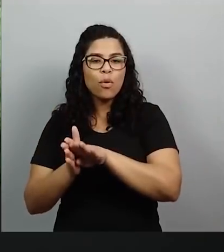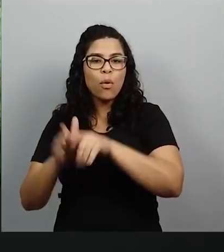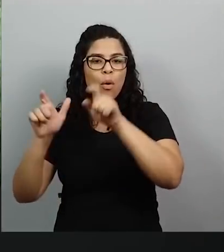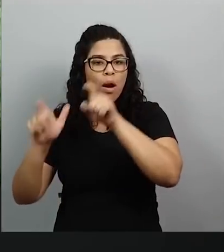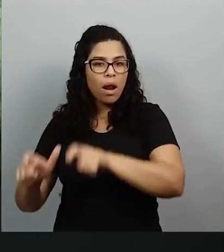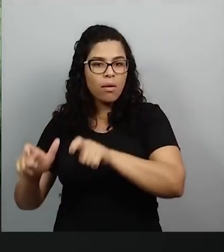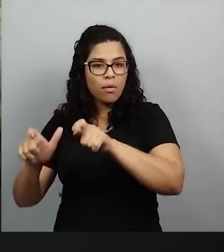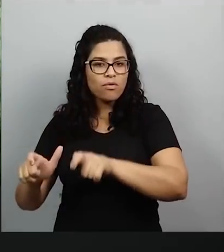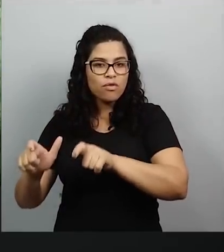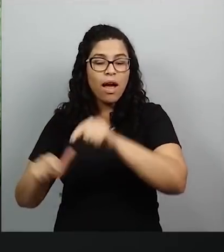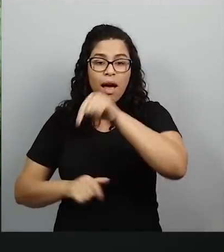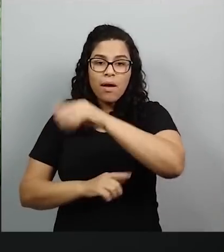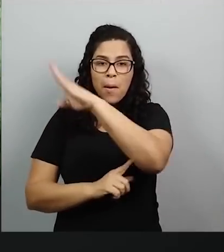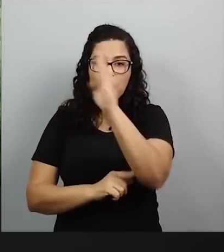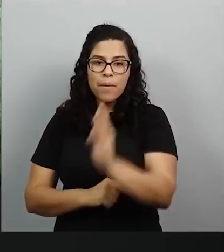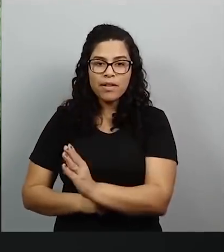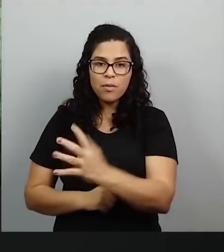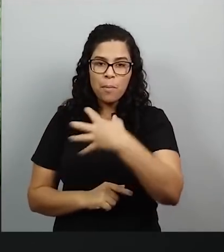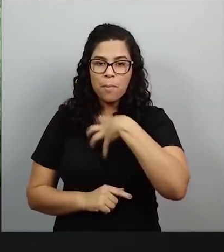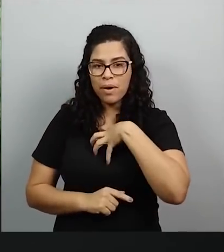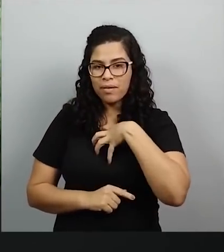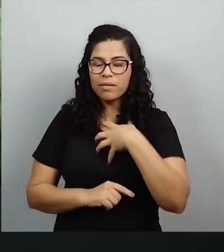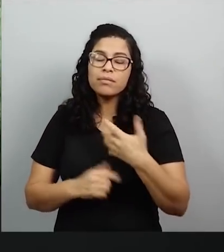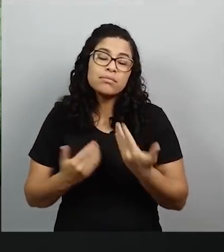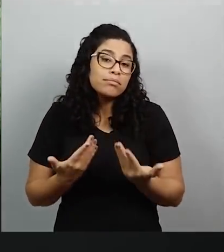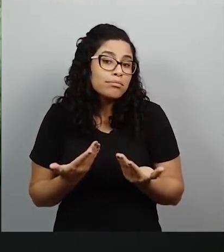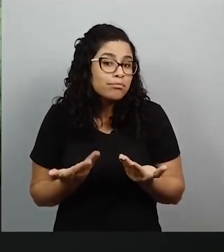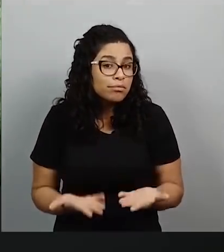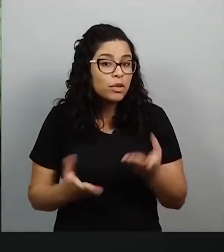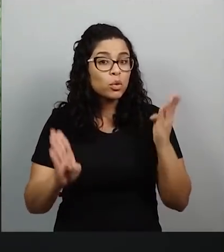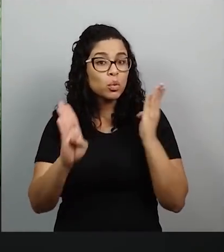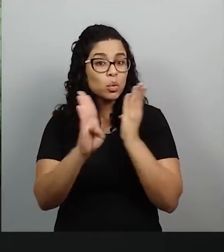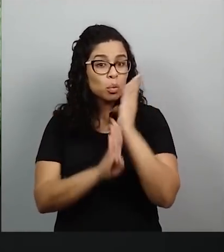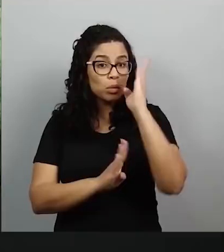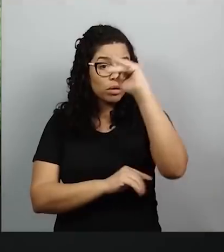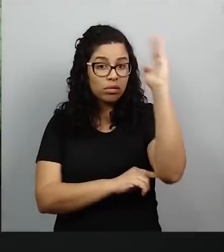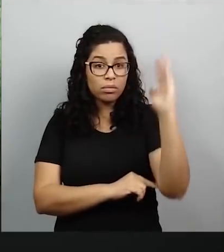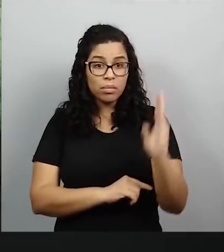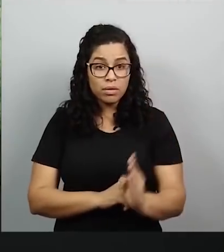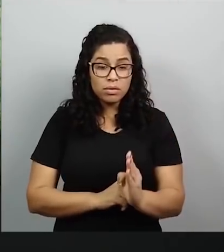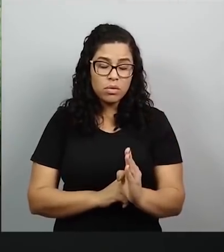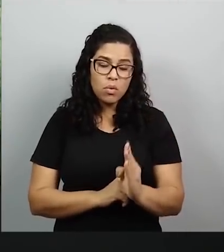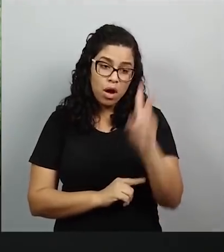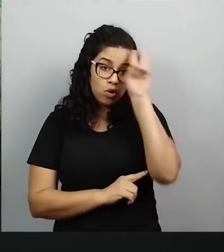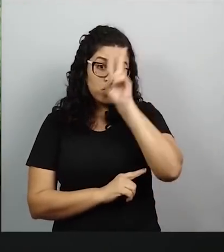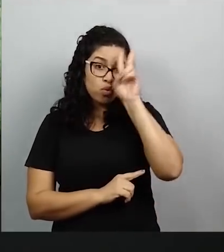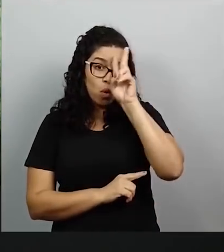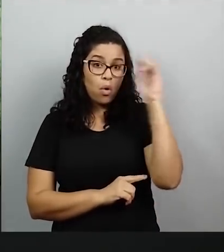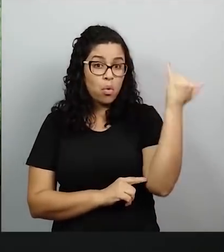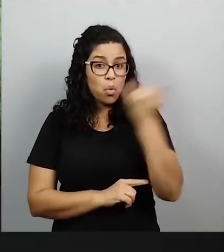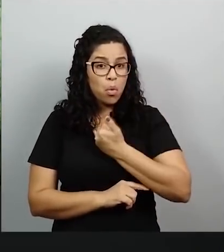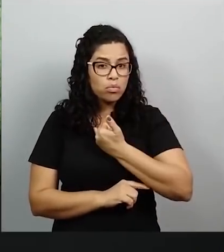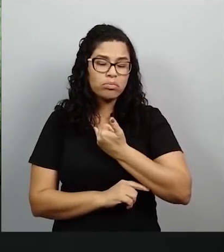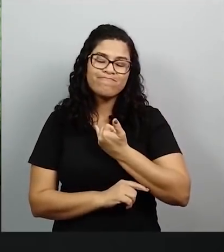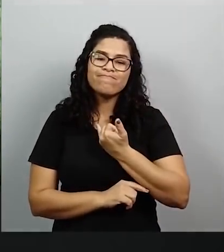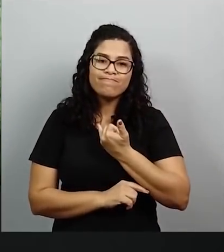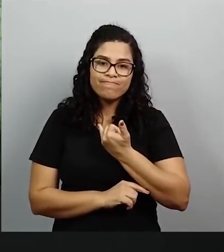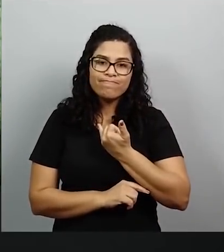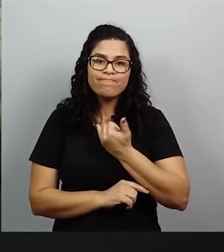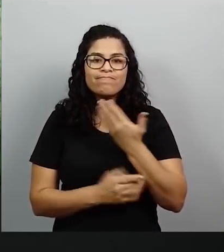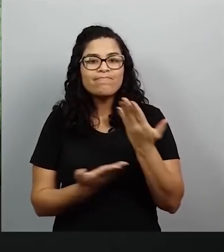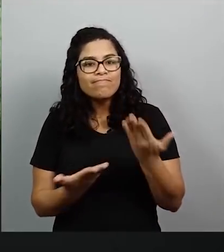Porto Seguro. Então, o descobrimento do Brasil, o que a história nos conta, foi por